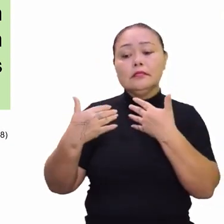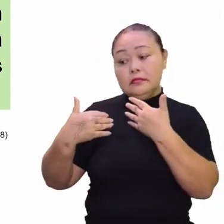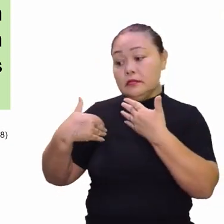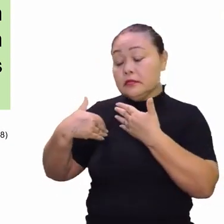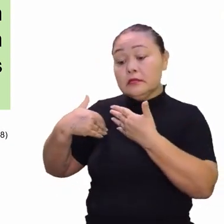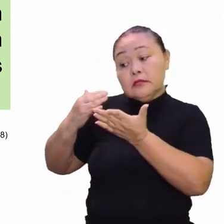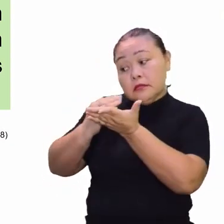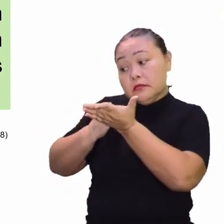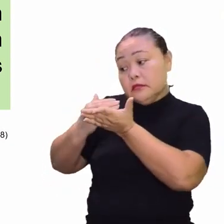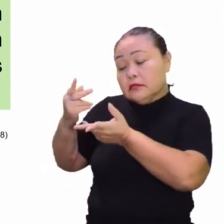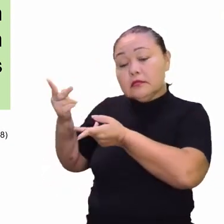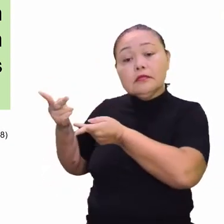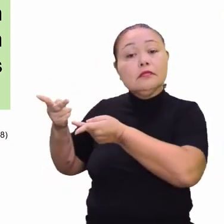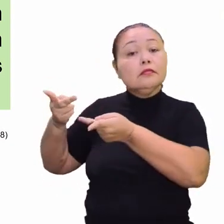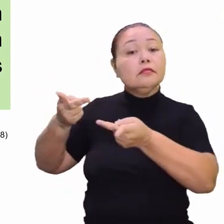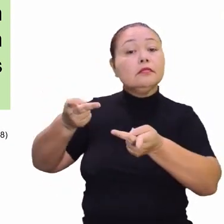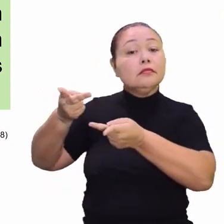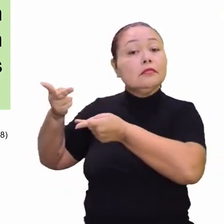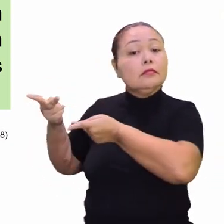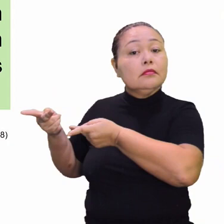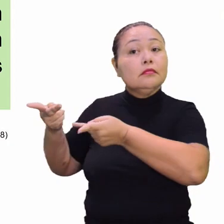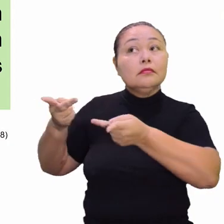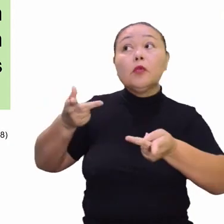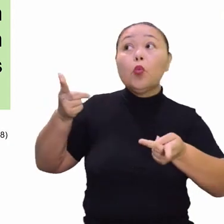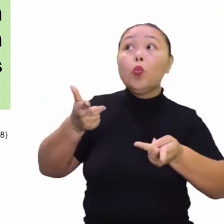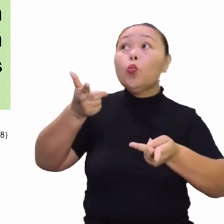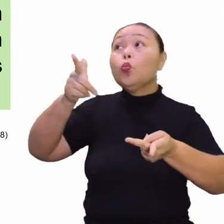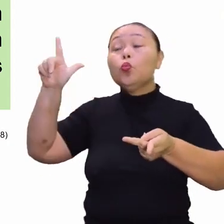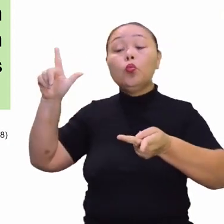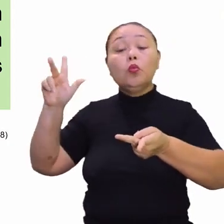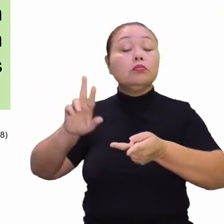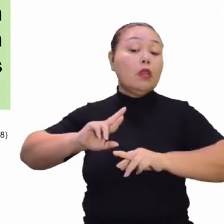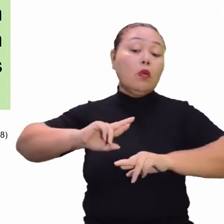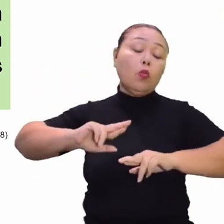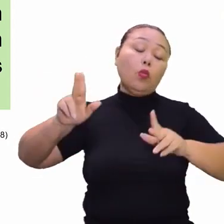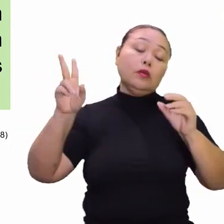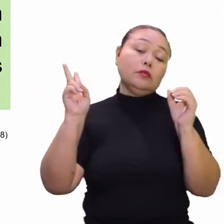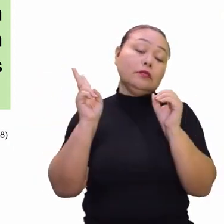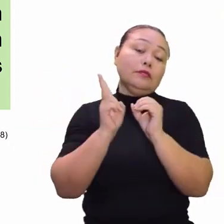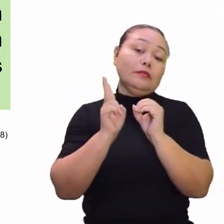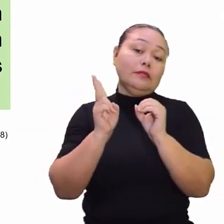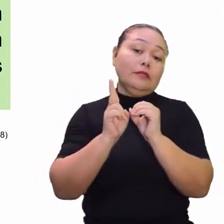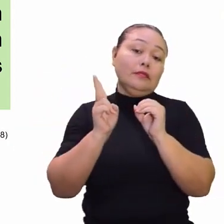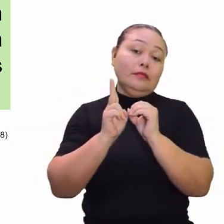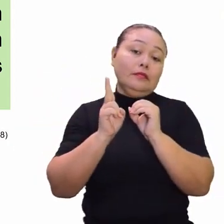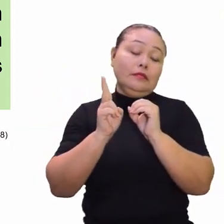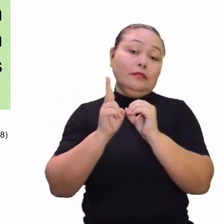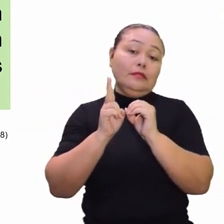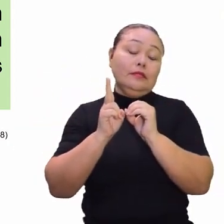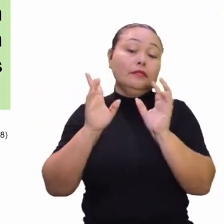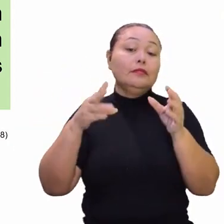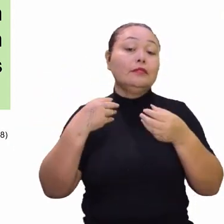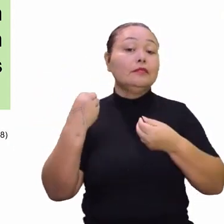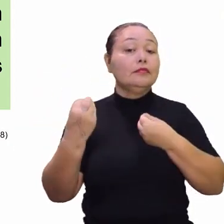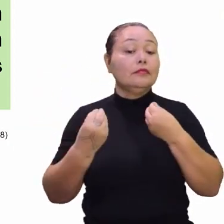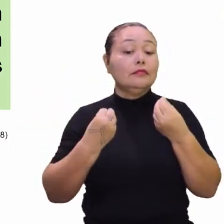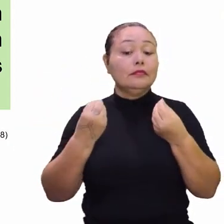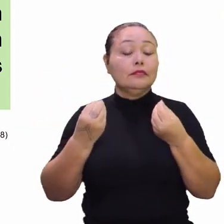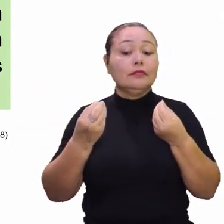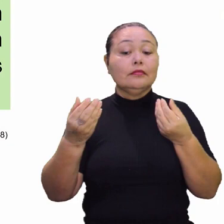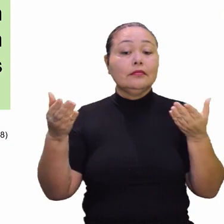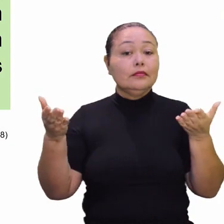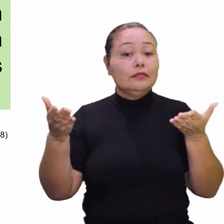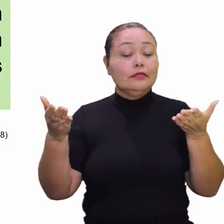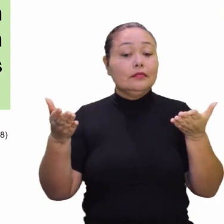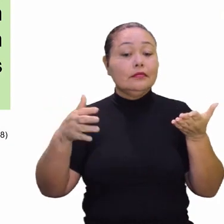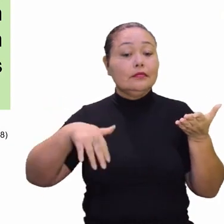ser visitada por quem não era indígena. Então, é como se nós estivéssemos neste